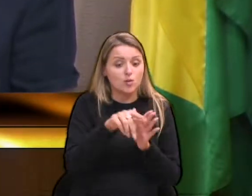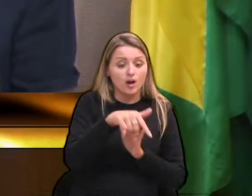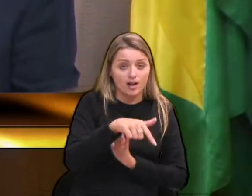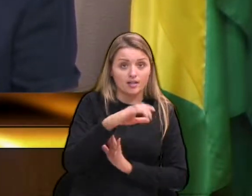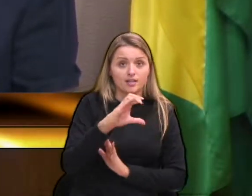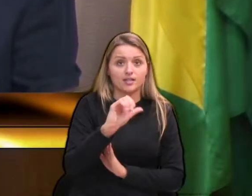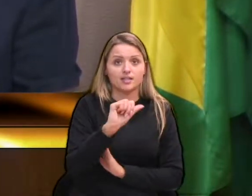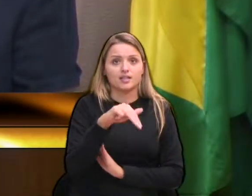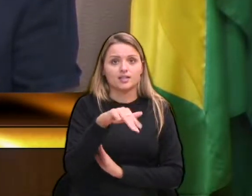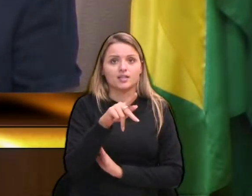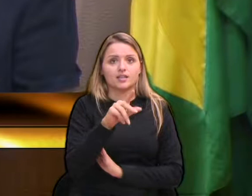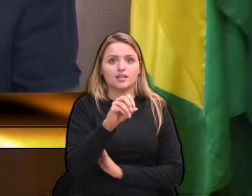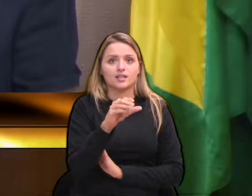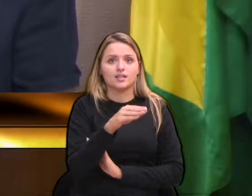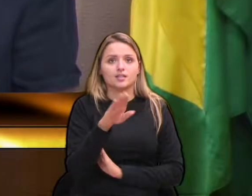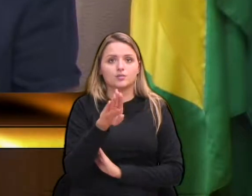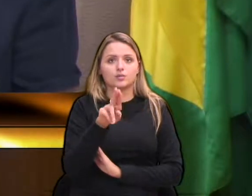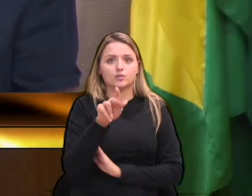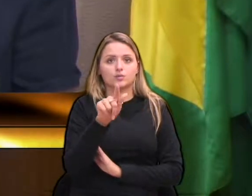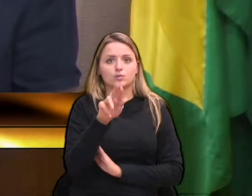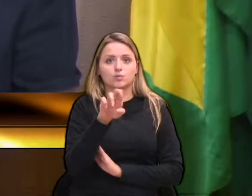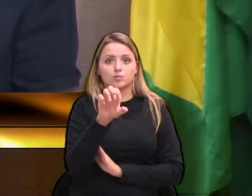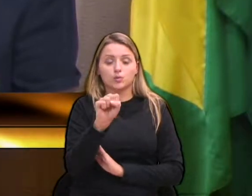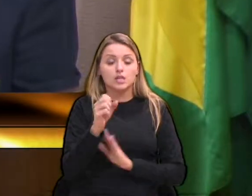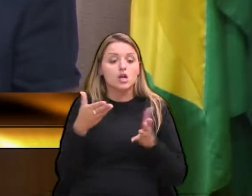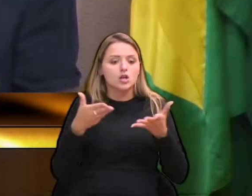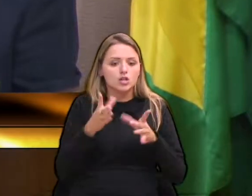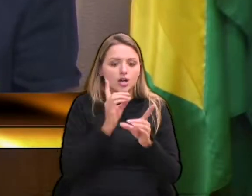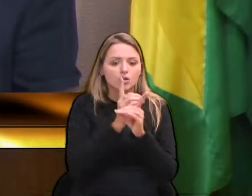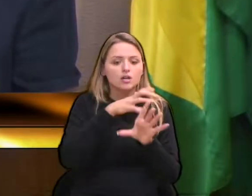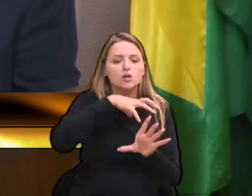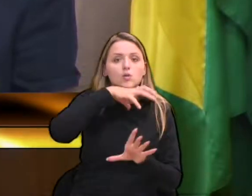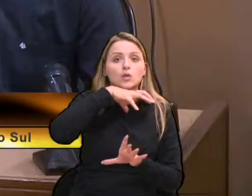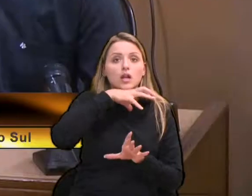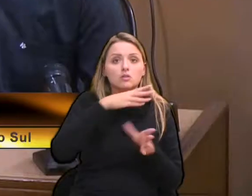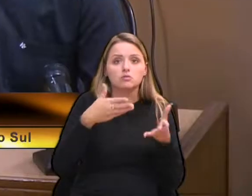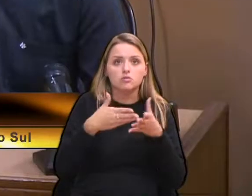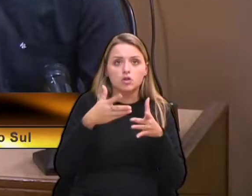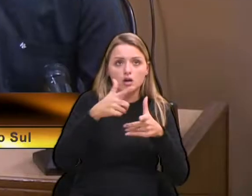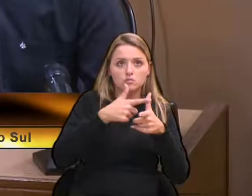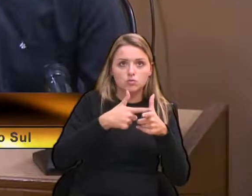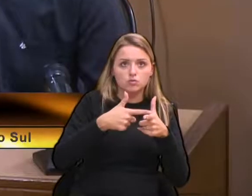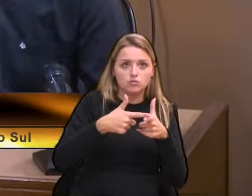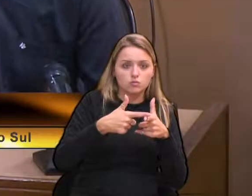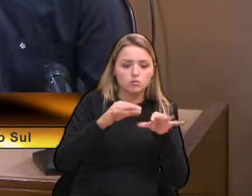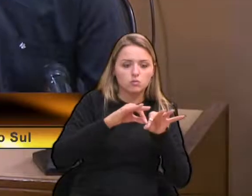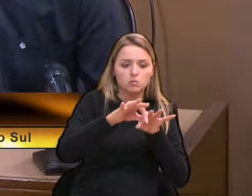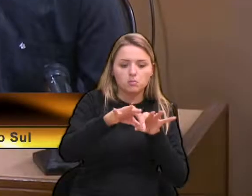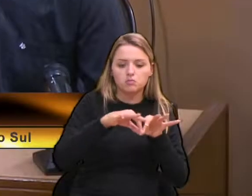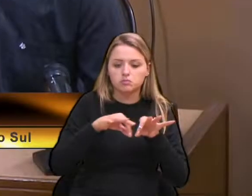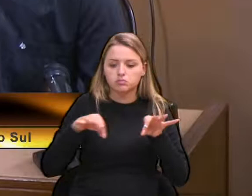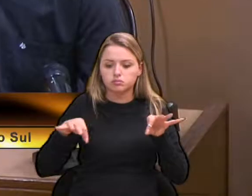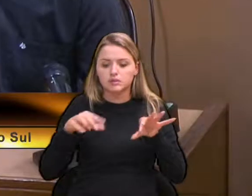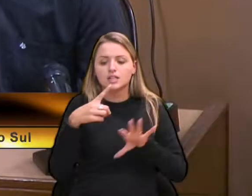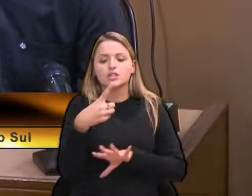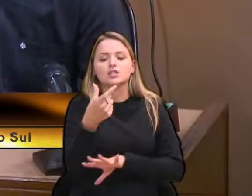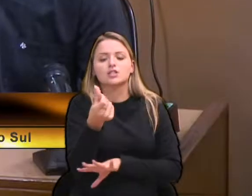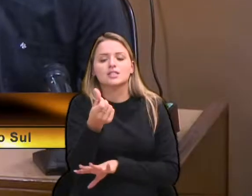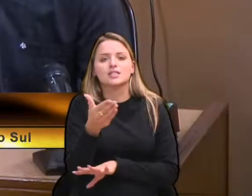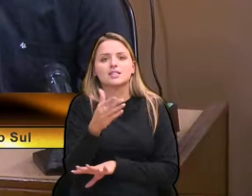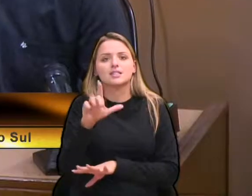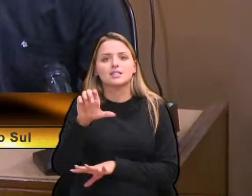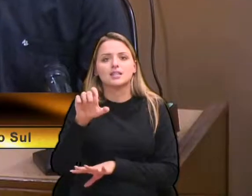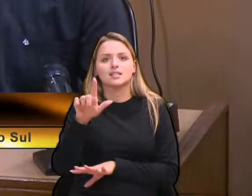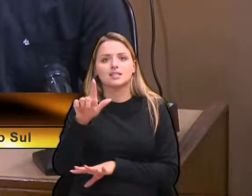já encontraram as terras colônias devidamente localizadas e medidas, nas 16 léguas determinadas,